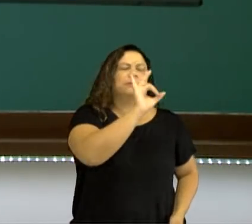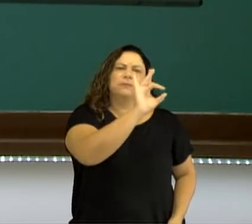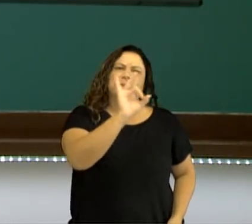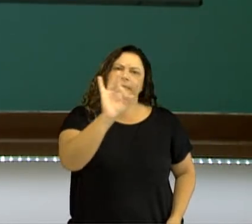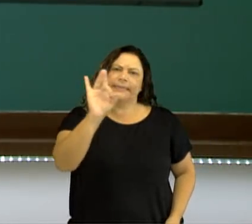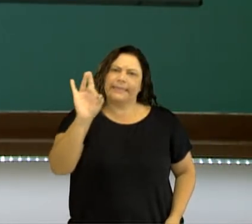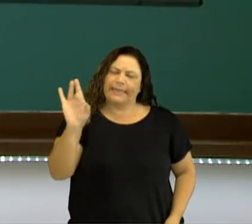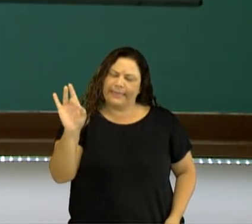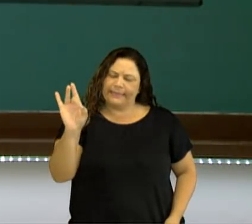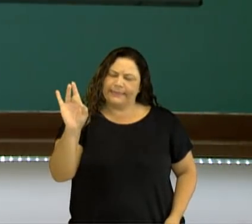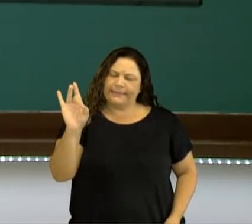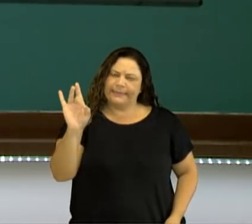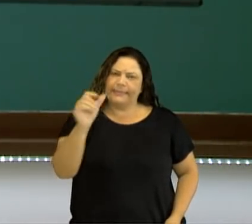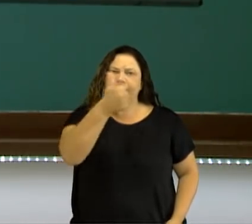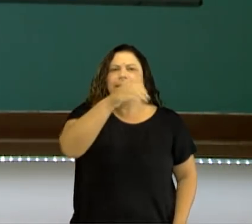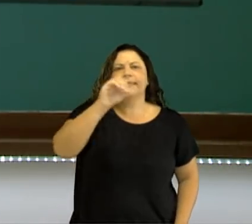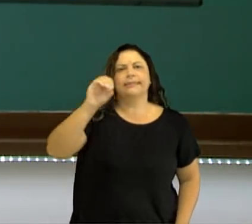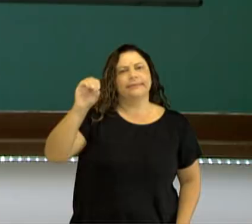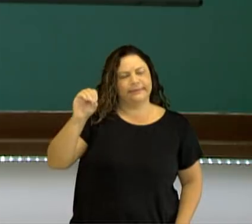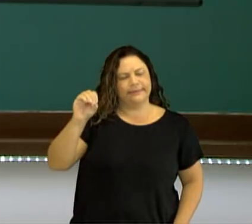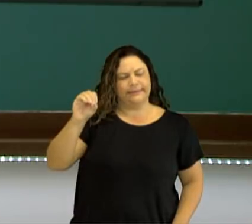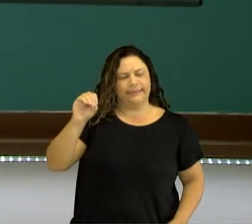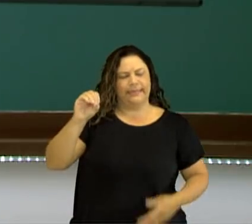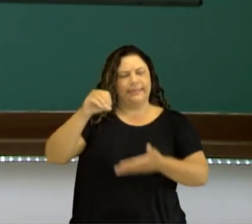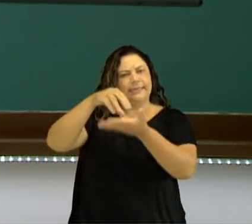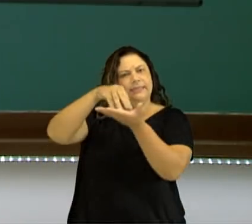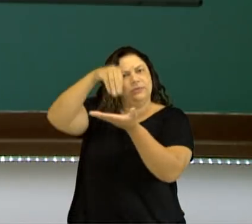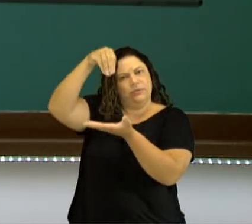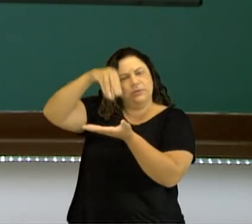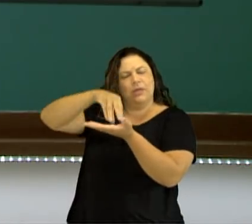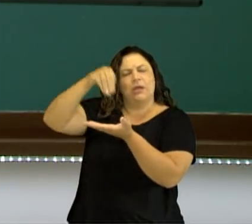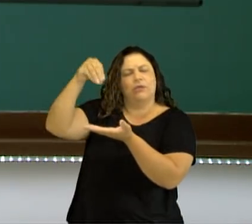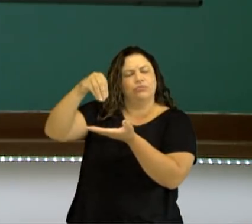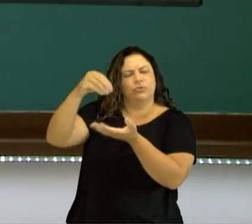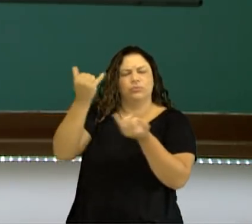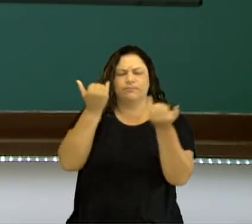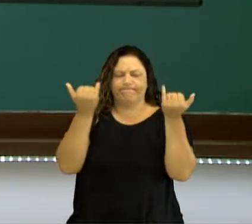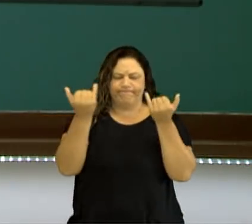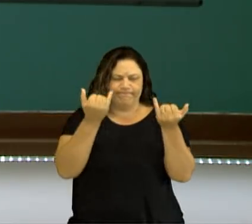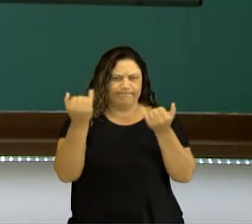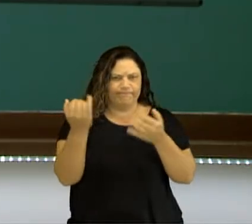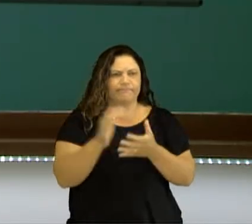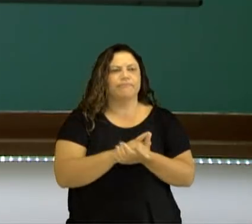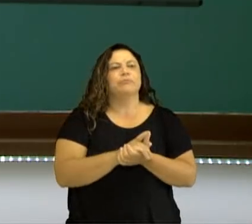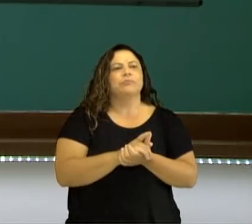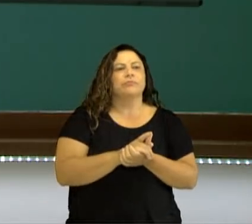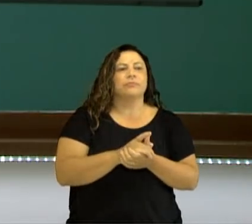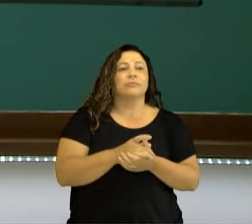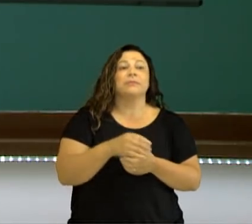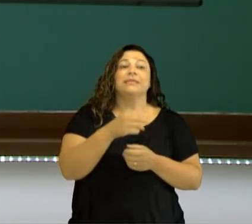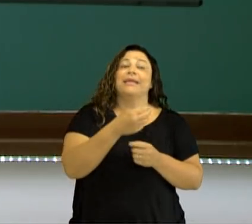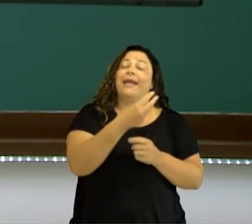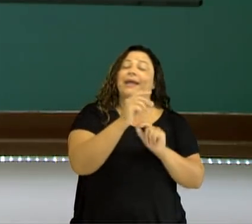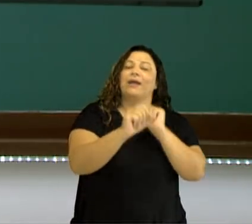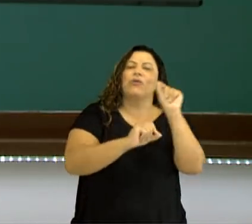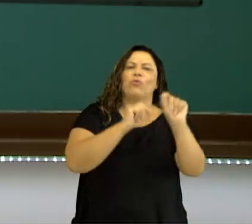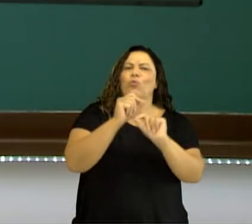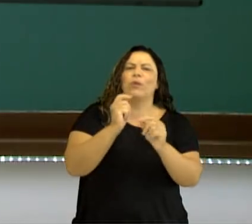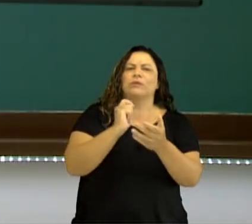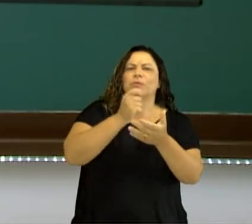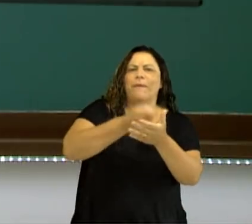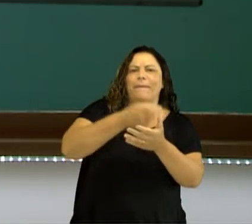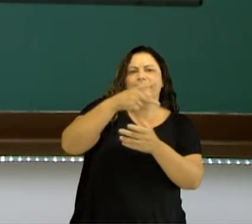era uma informação importante, o valor cobrado é de R$ 35, mais uma taxa fixa de R$ 15.